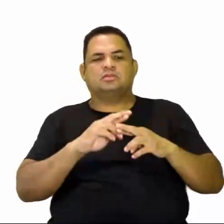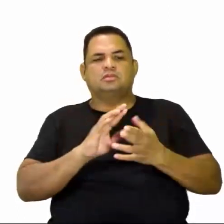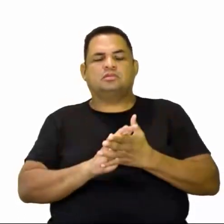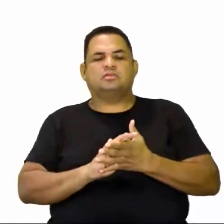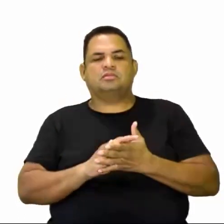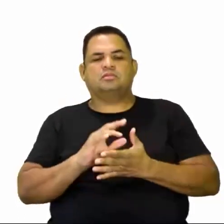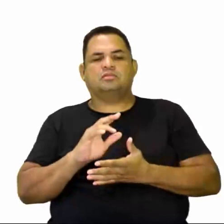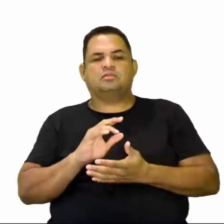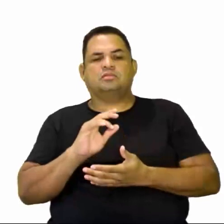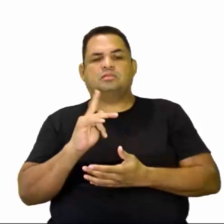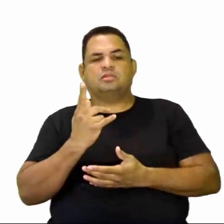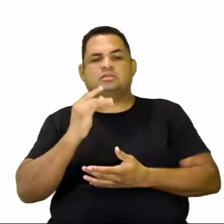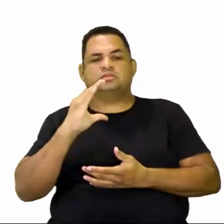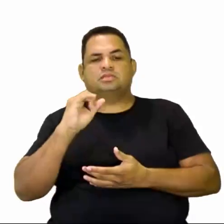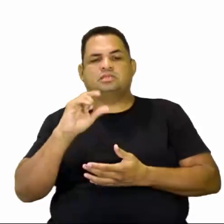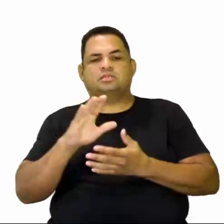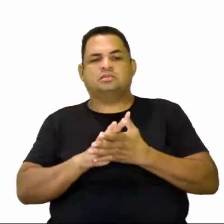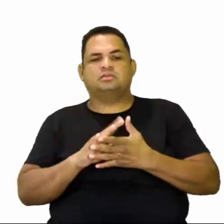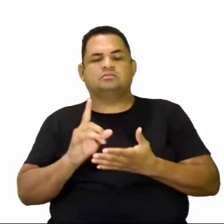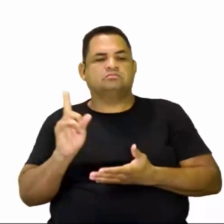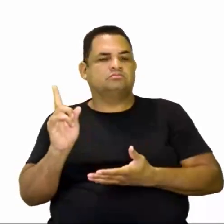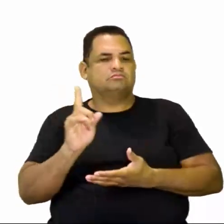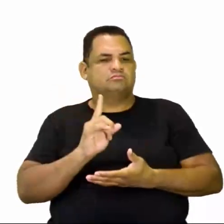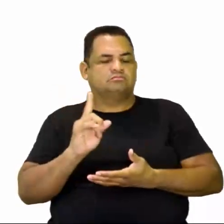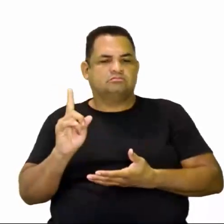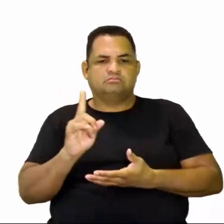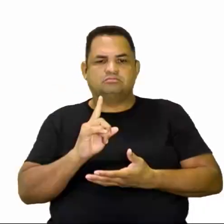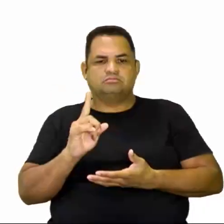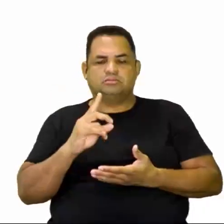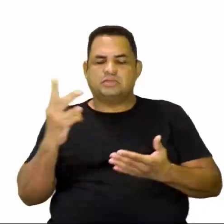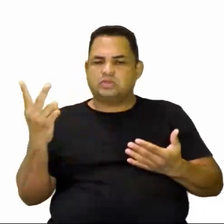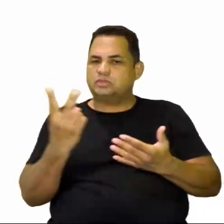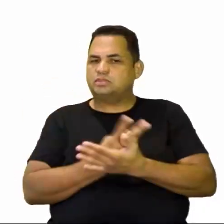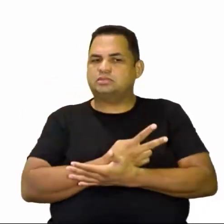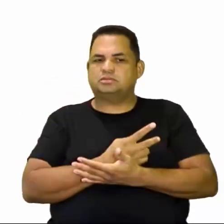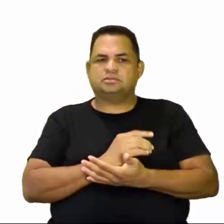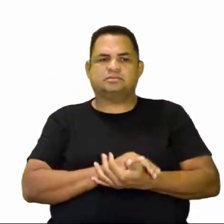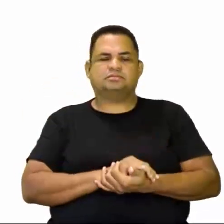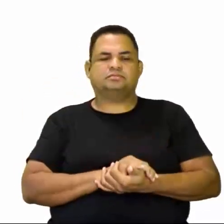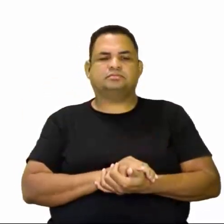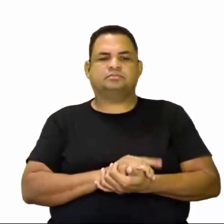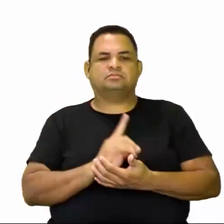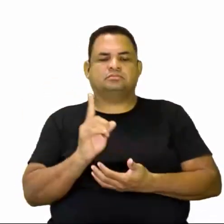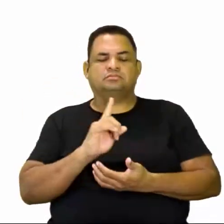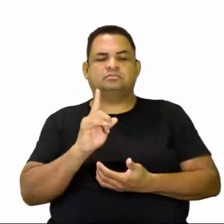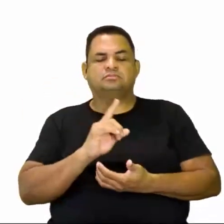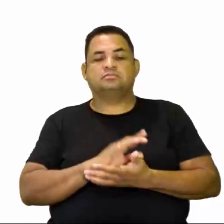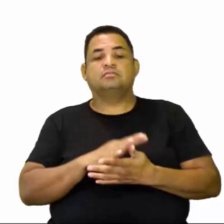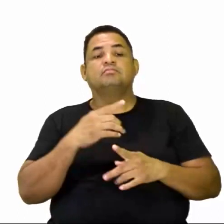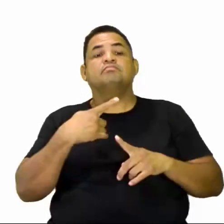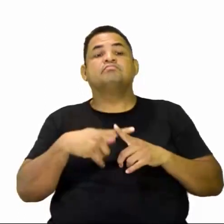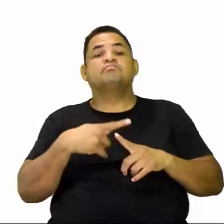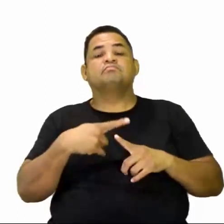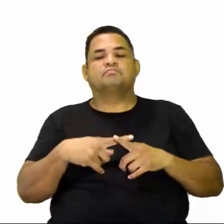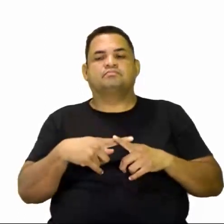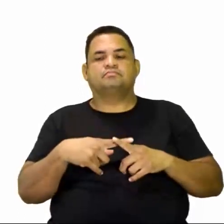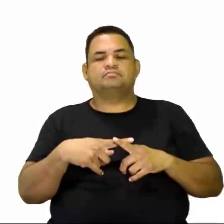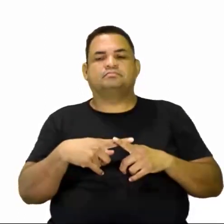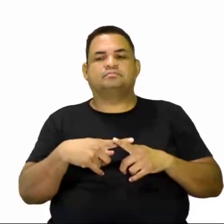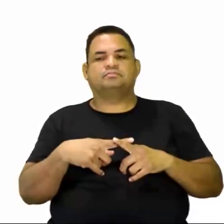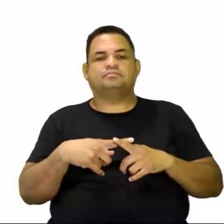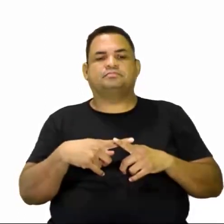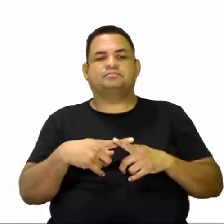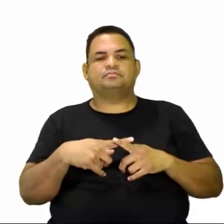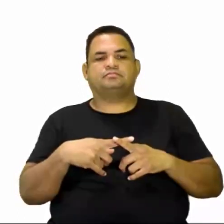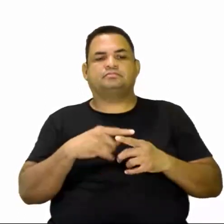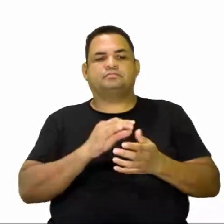clorídrico. E o que acontece? Essa reação não existe. Ela não ocorrerá. Por quê? Porque